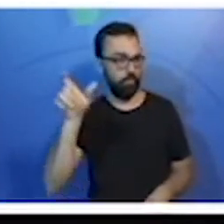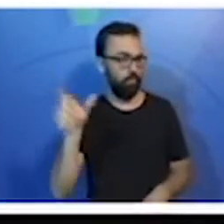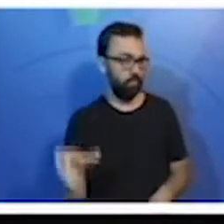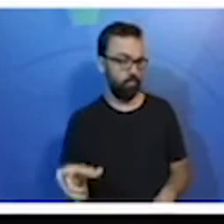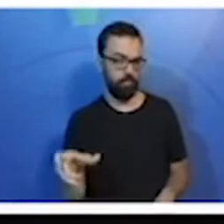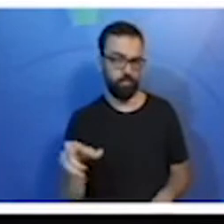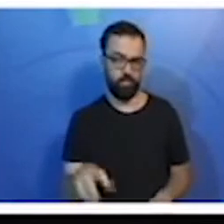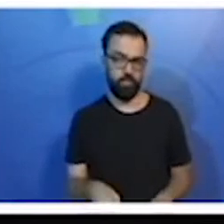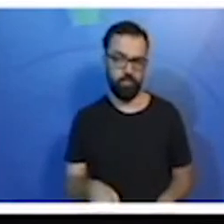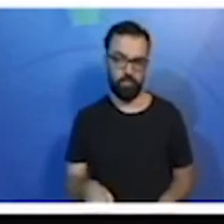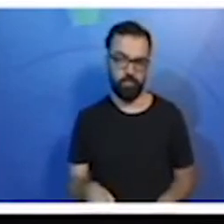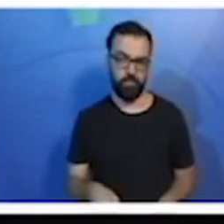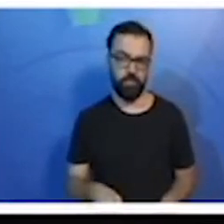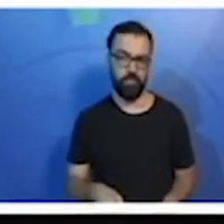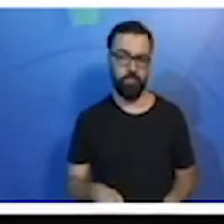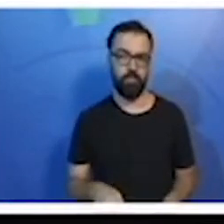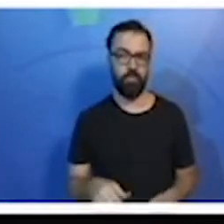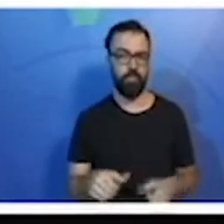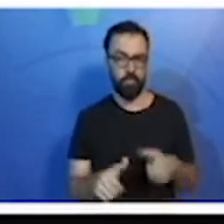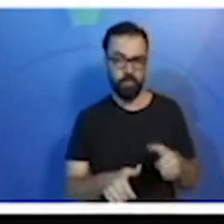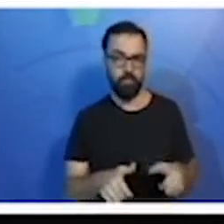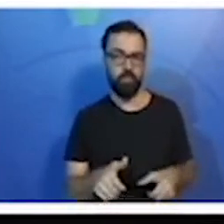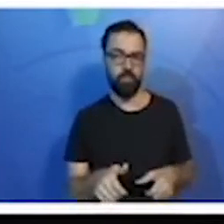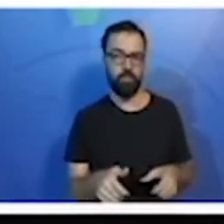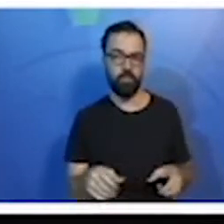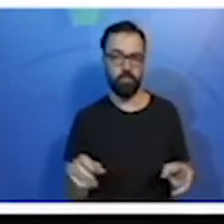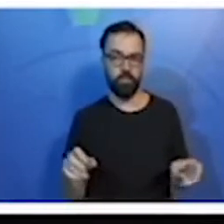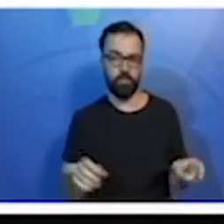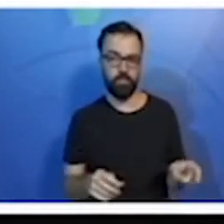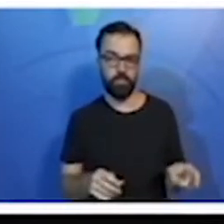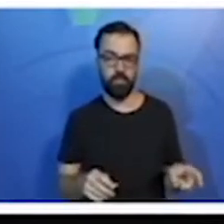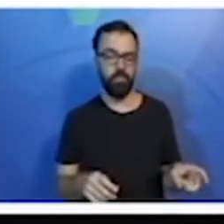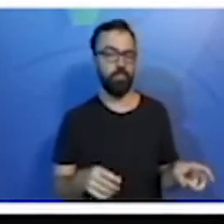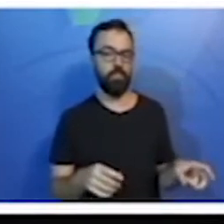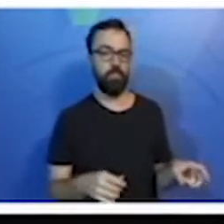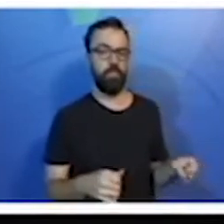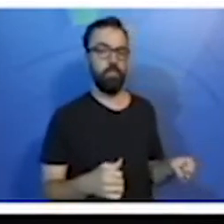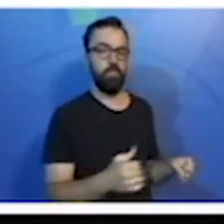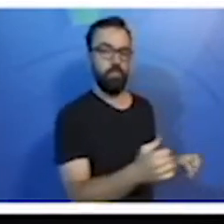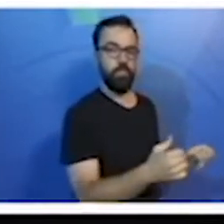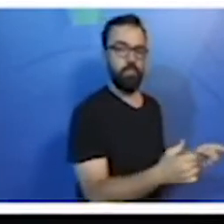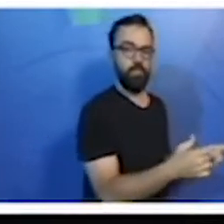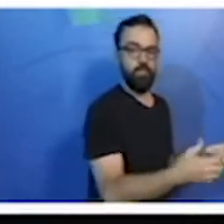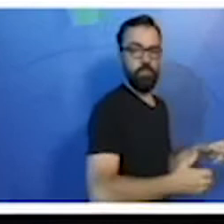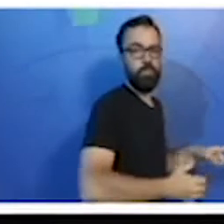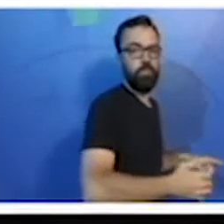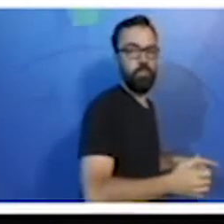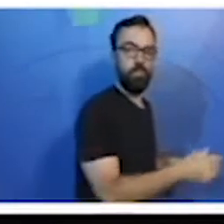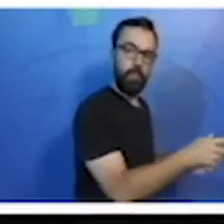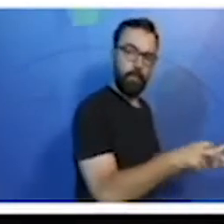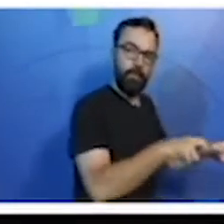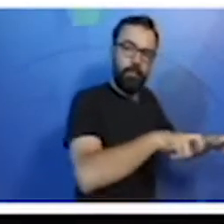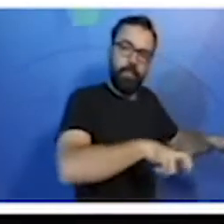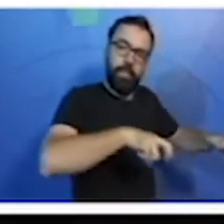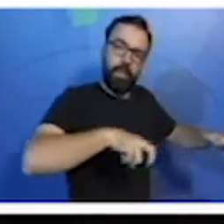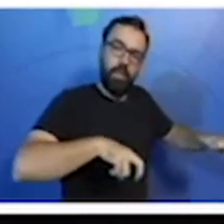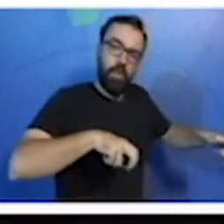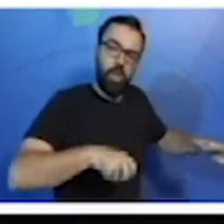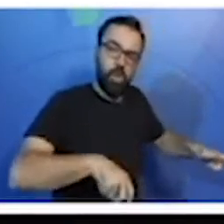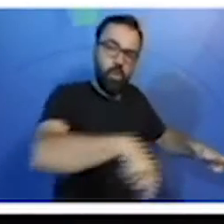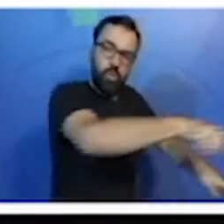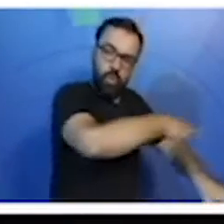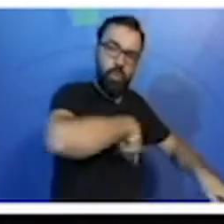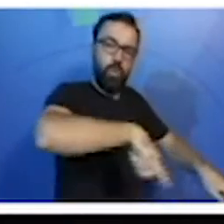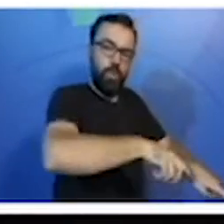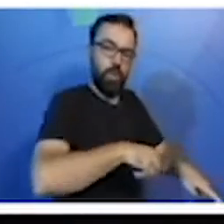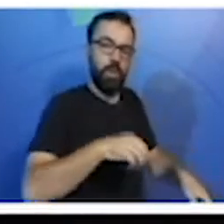participantes os seguintes alterna a posição mas ficou à frente aquele com a maior resistência ao vento o objetivo é terminar a